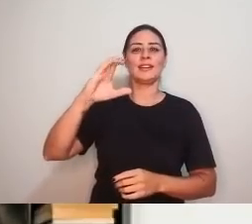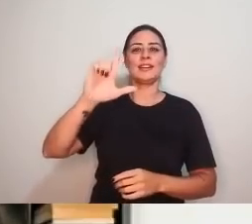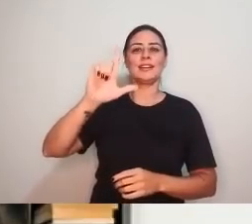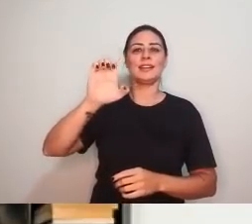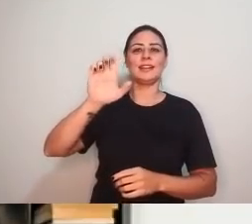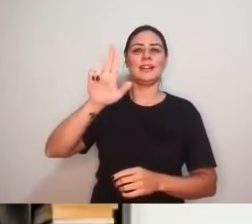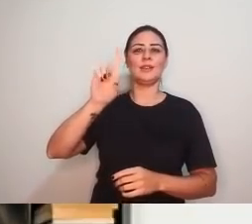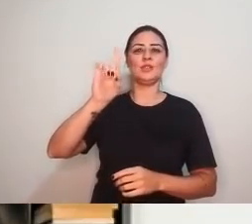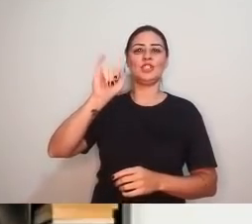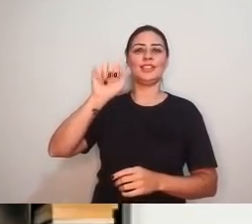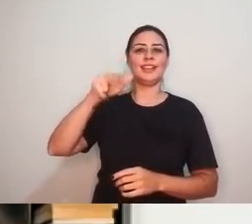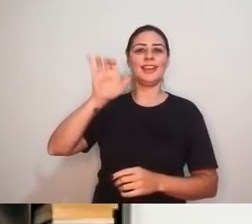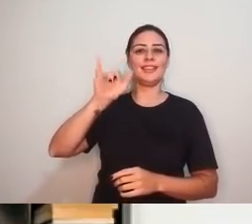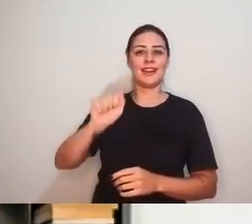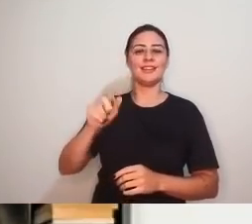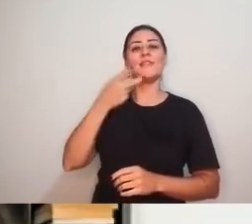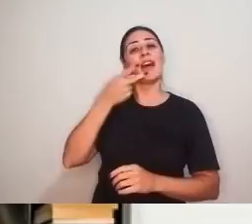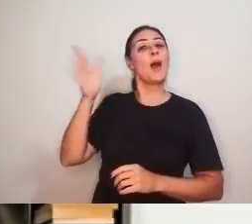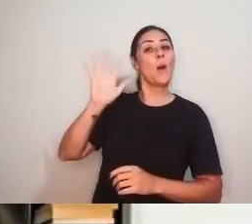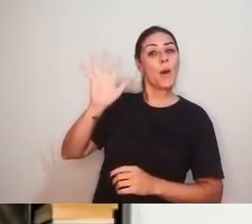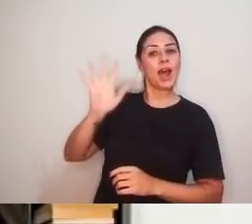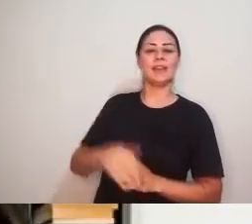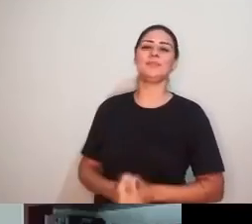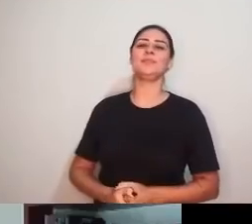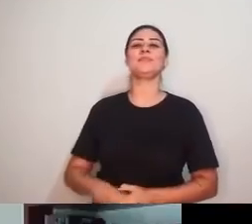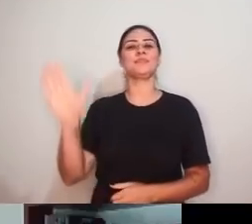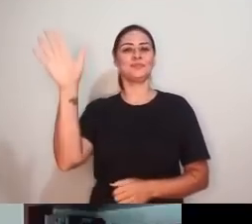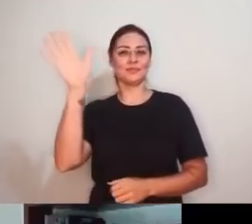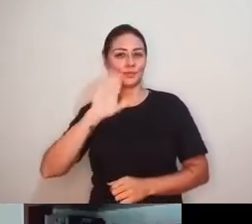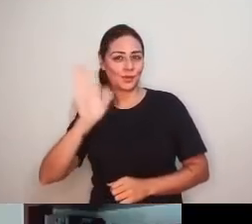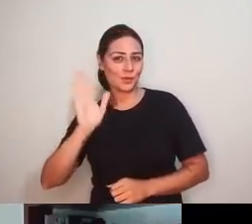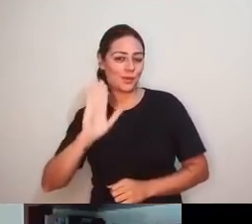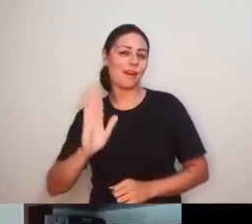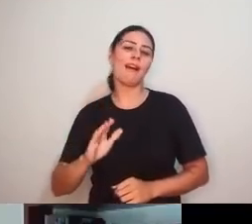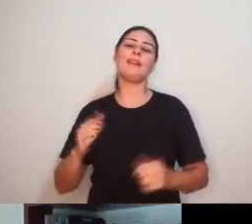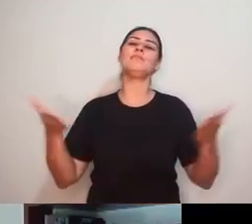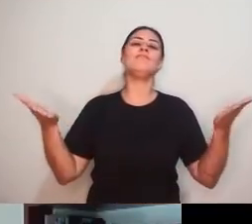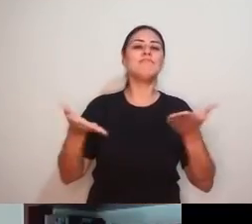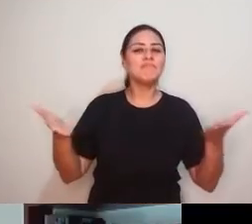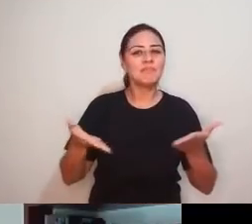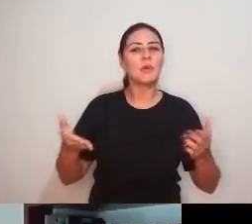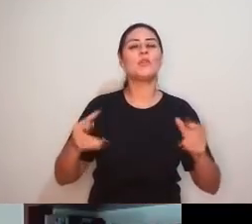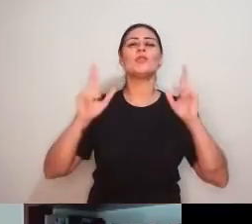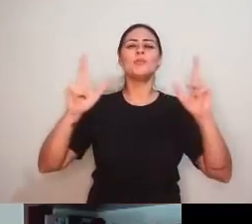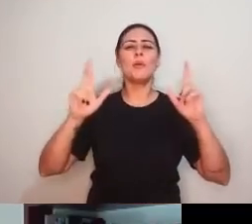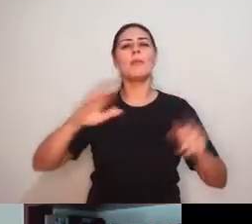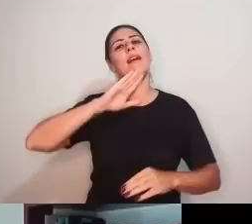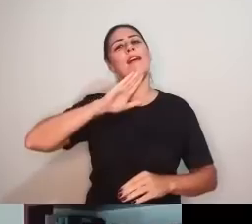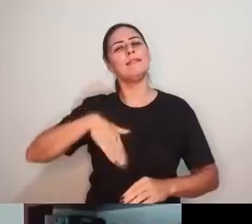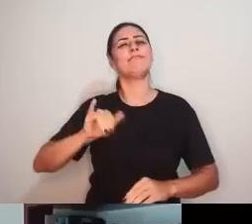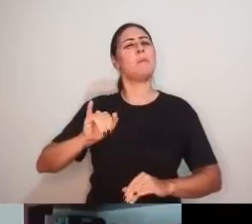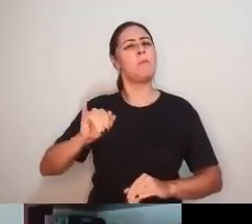Claudineia. Claudineia, dê o seu olá para a nossa rede. Olá, caros colegas, que tenhamos uma